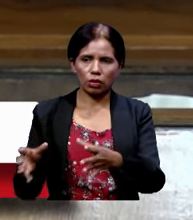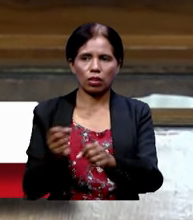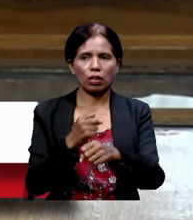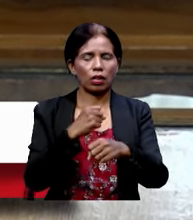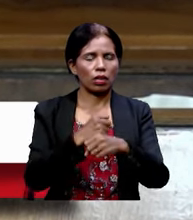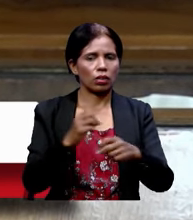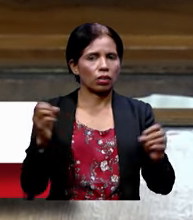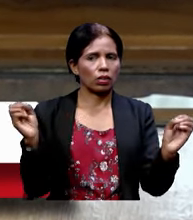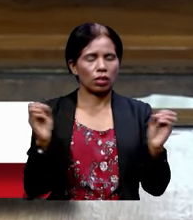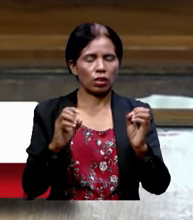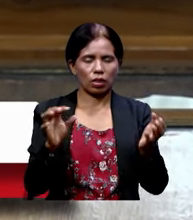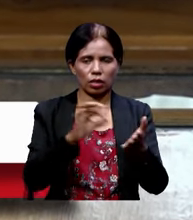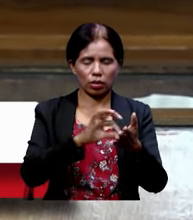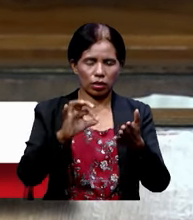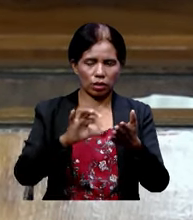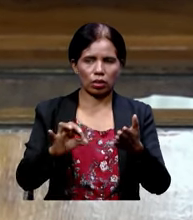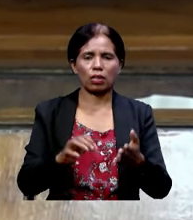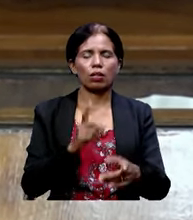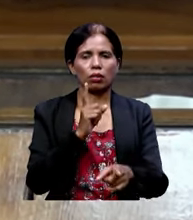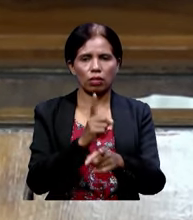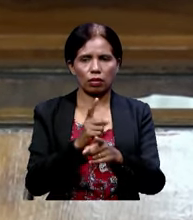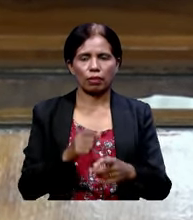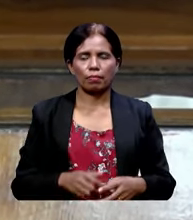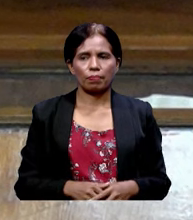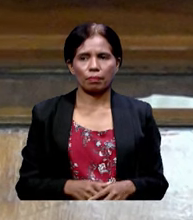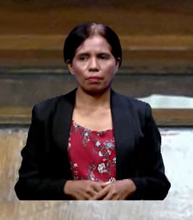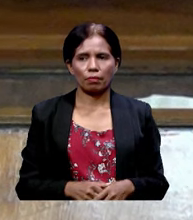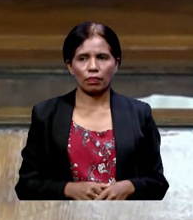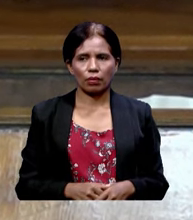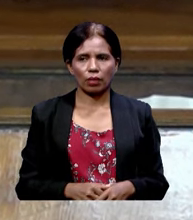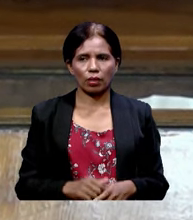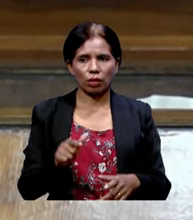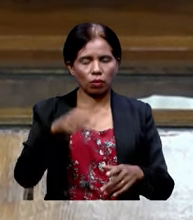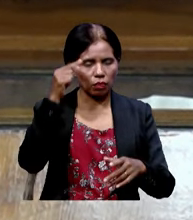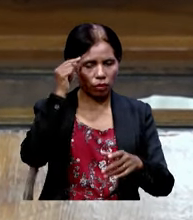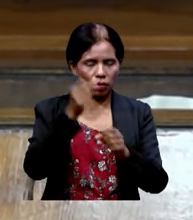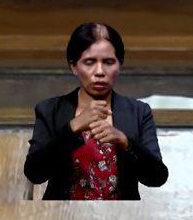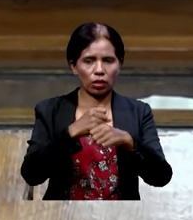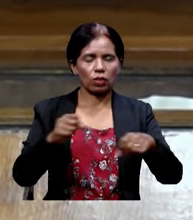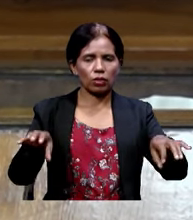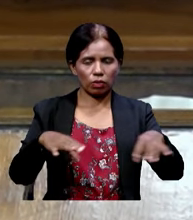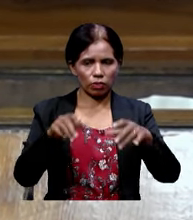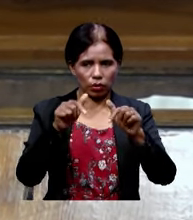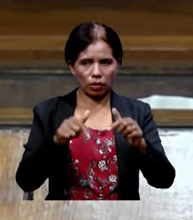sem contratação própria. Também o governo halo pela serviço, né?